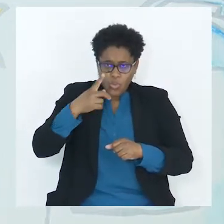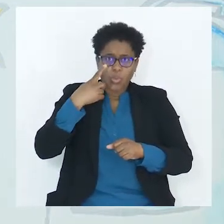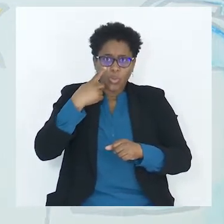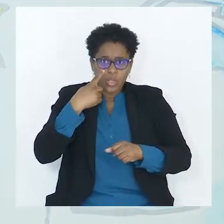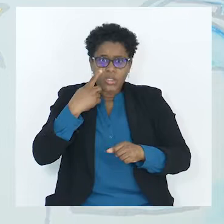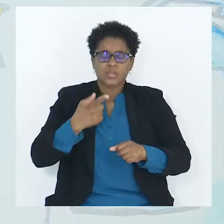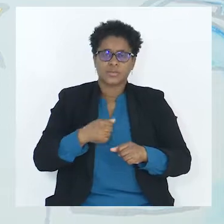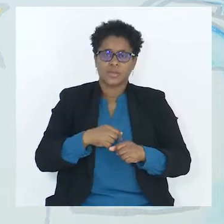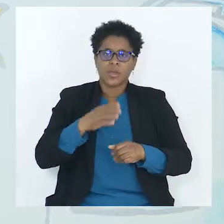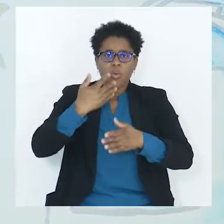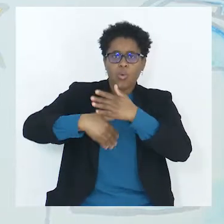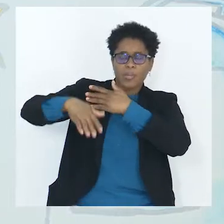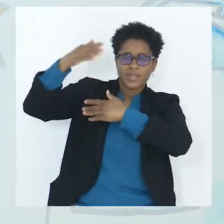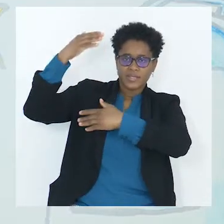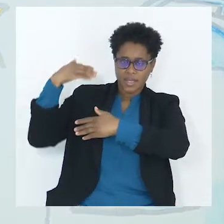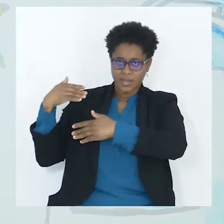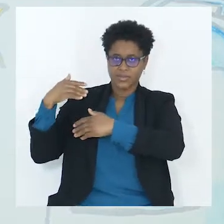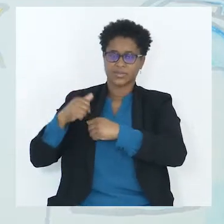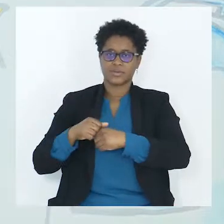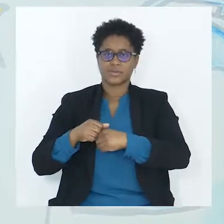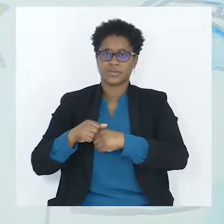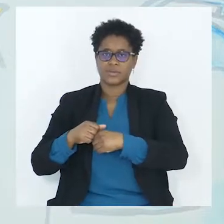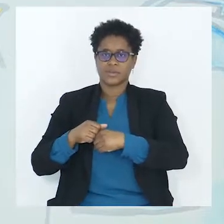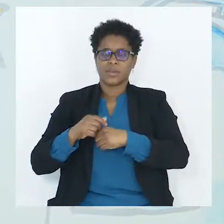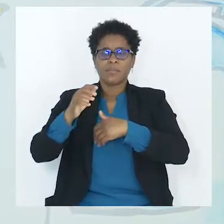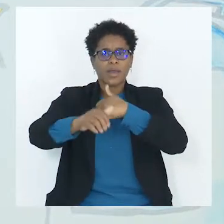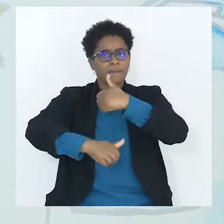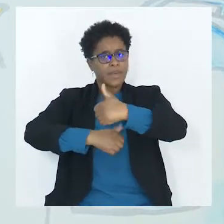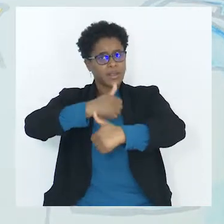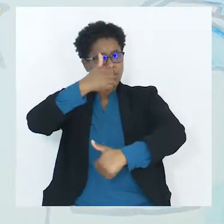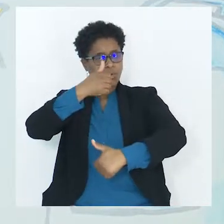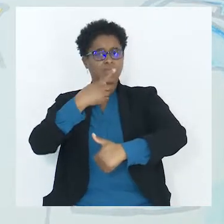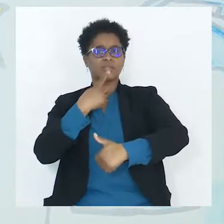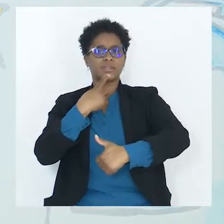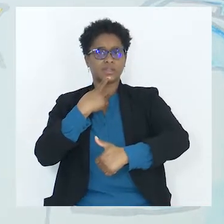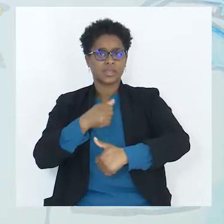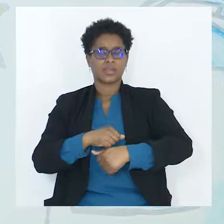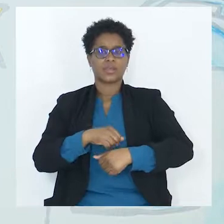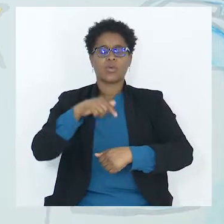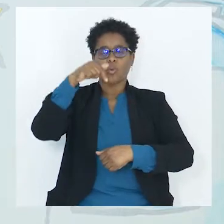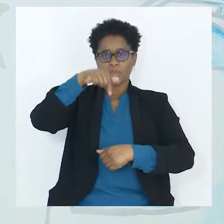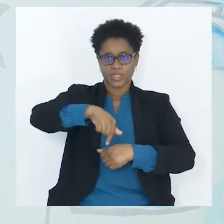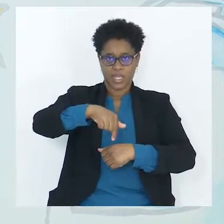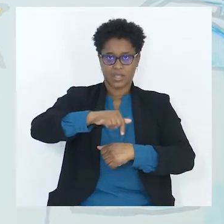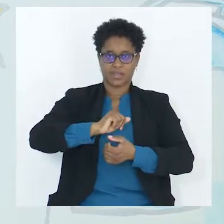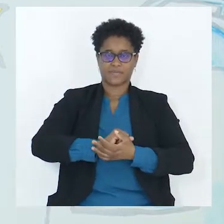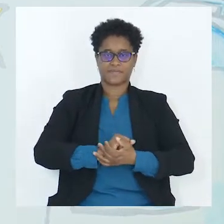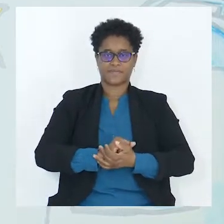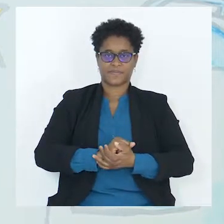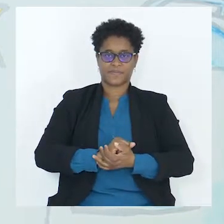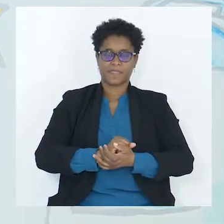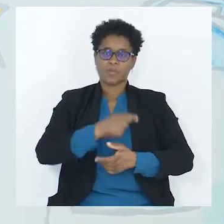permite-nos conhecer o passado para melhor compreendermos o